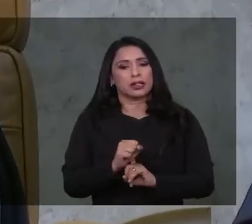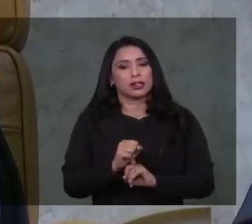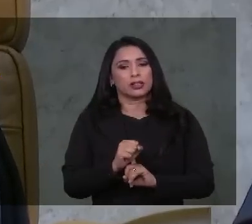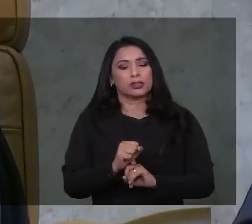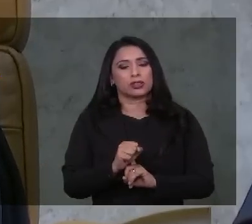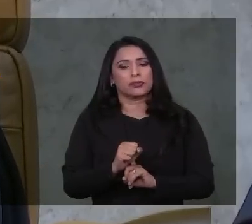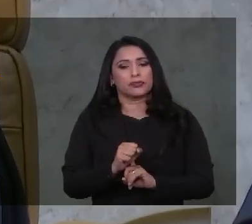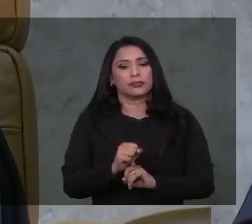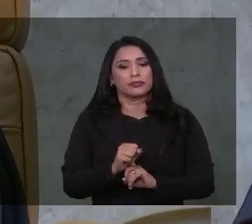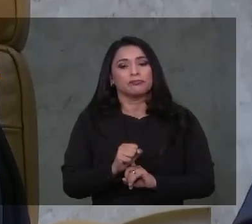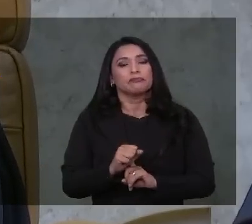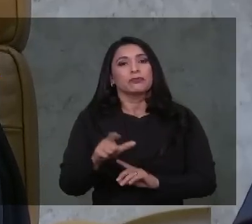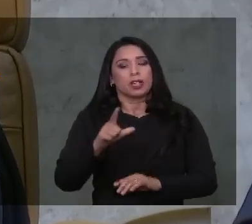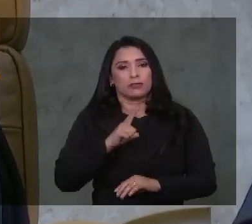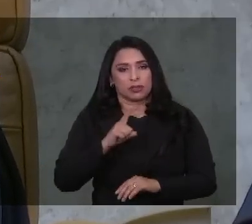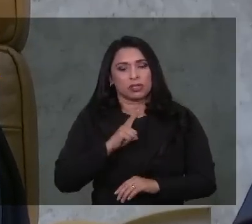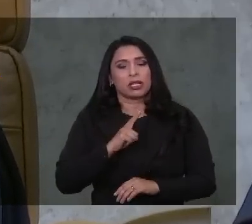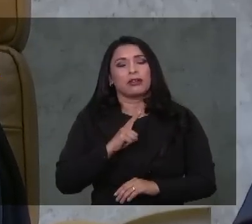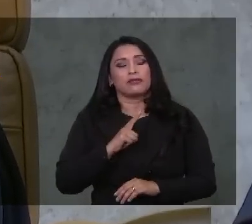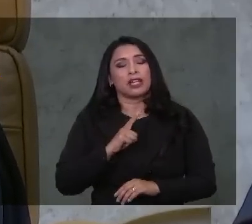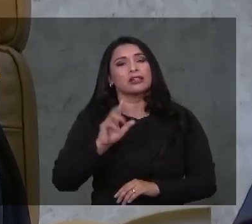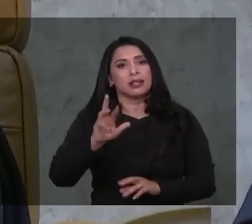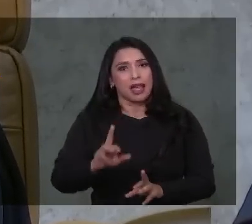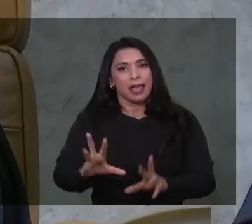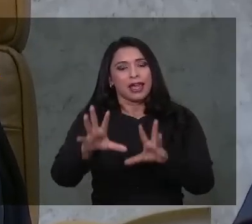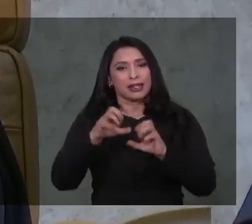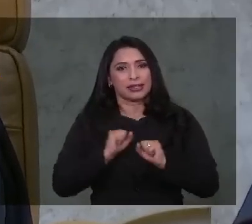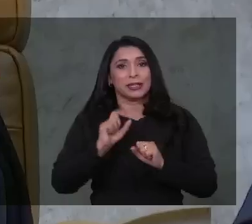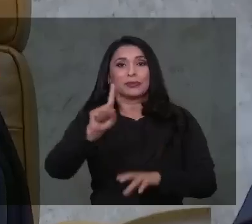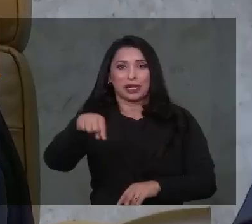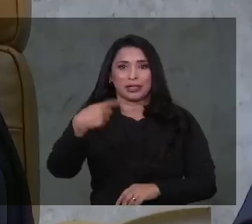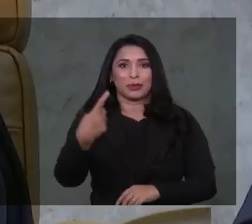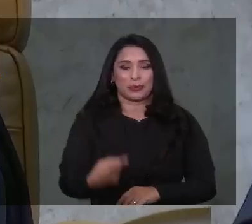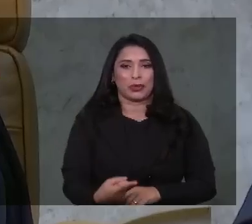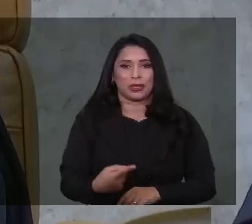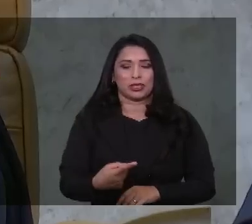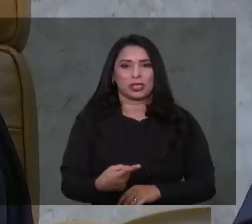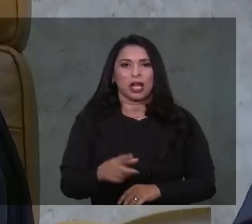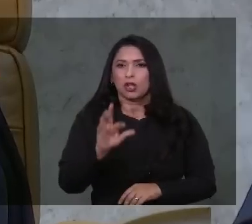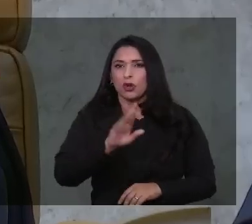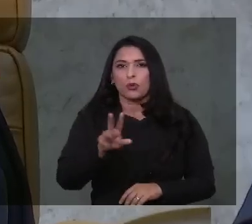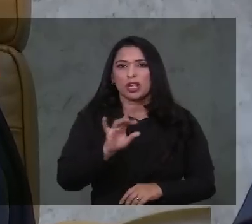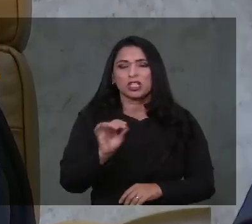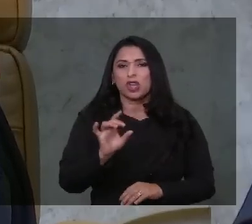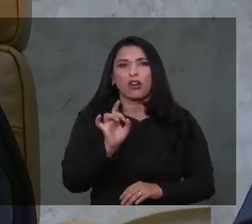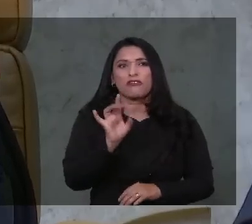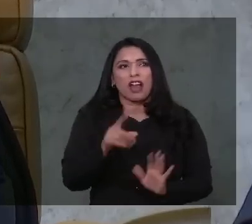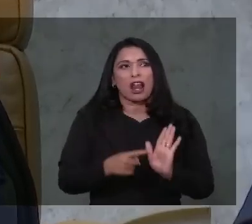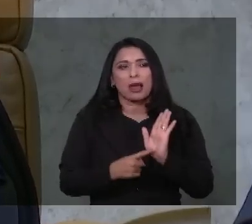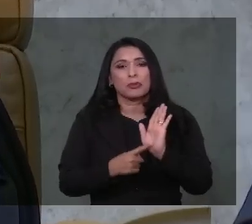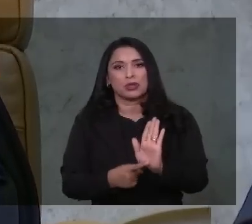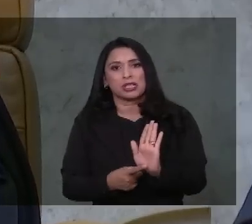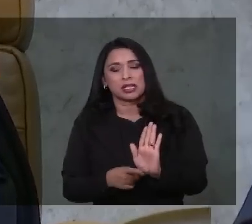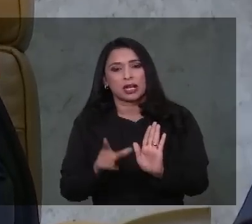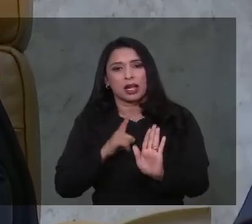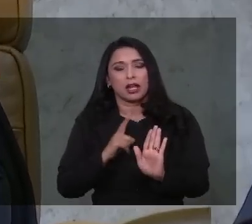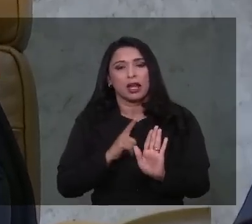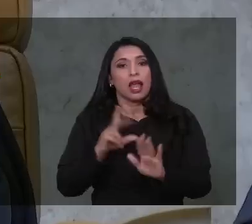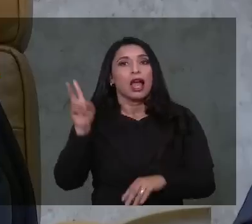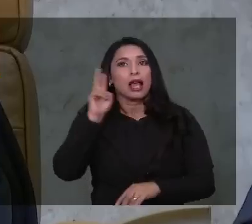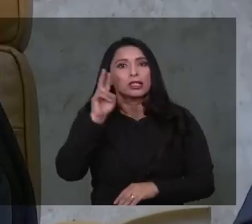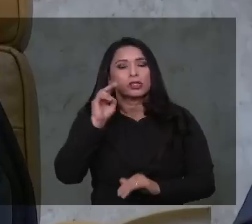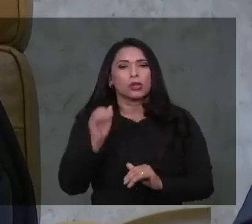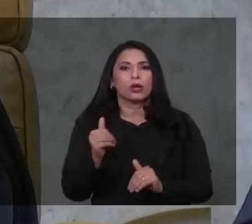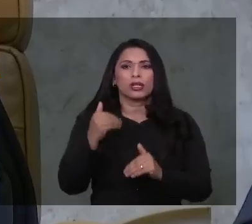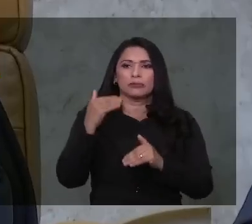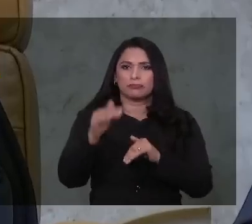a sua própria recompensa. O resto é aparência. A história é uma marcha contínua na direção